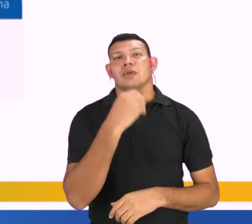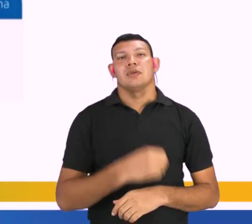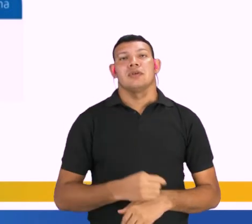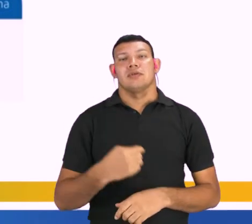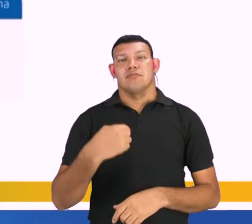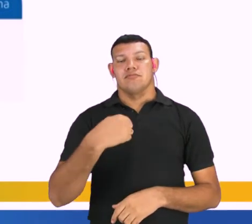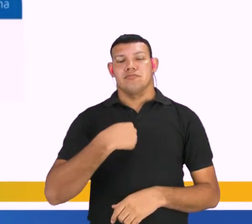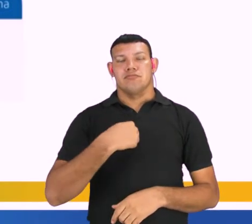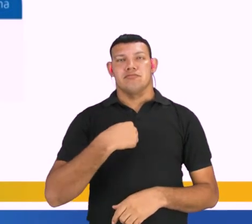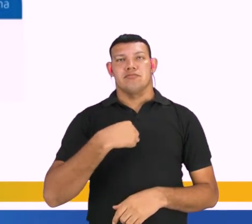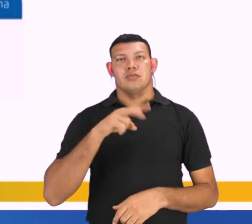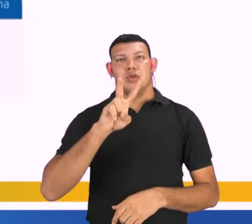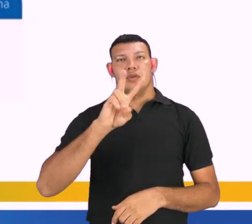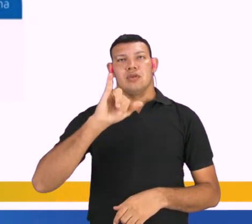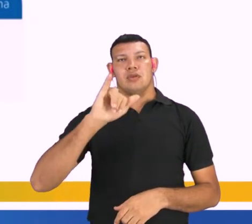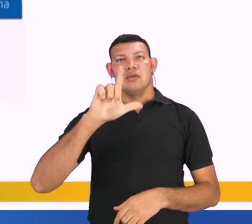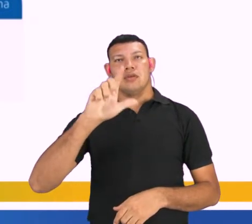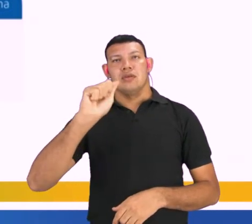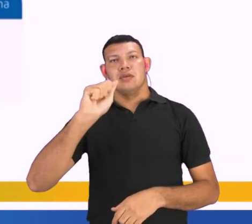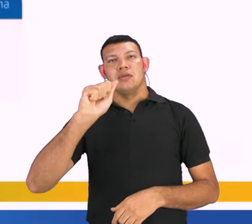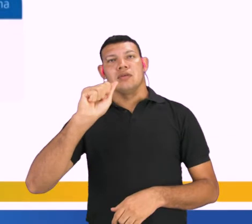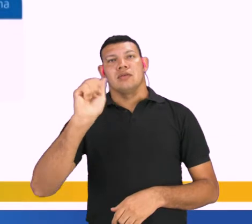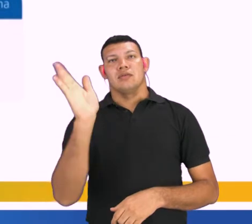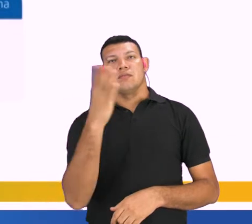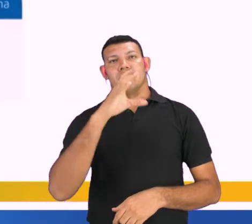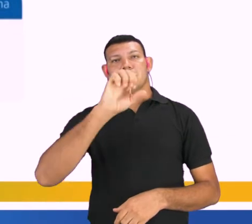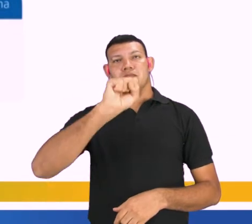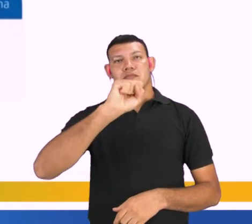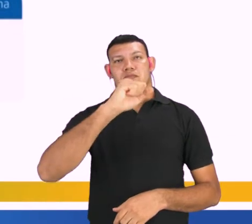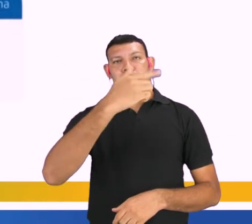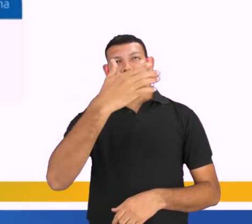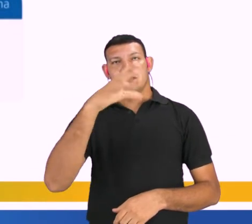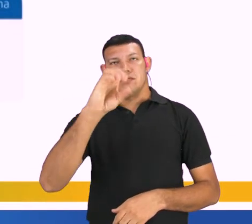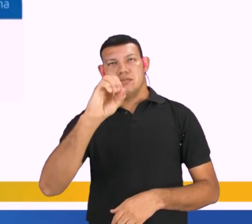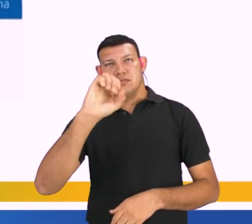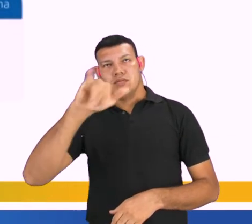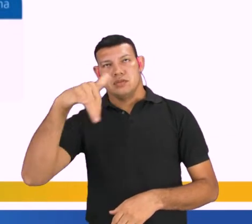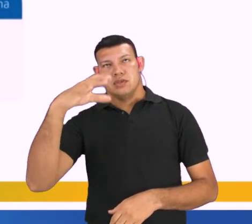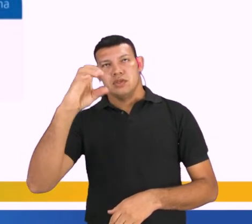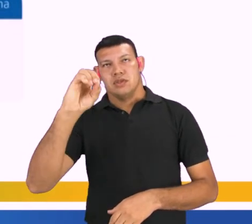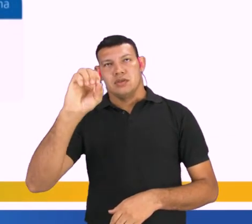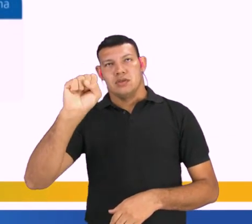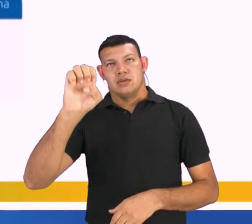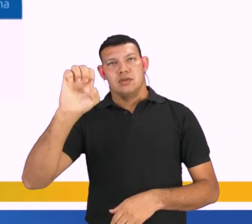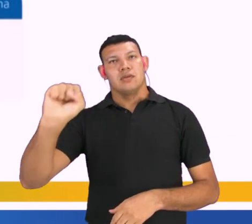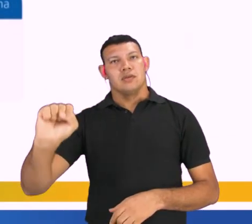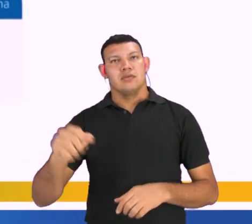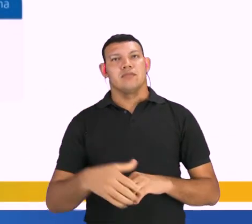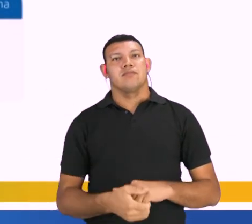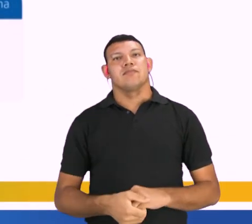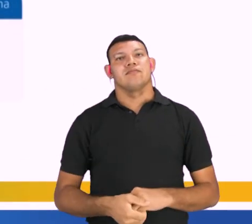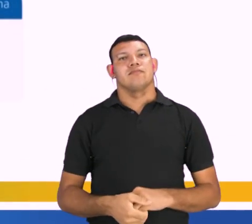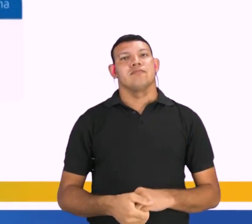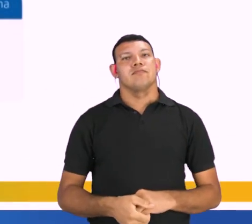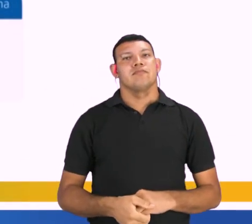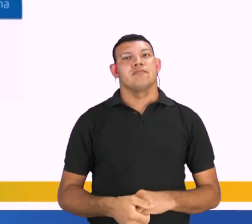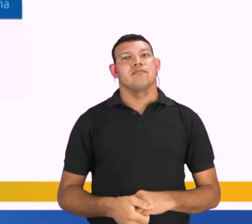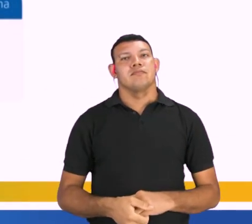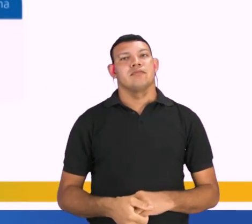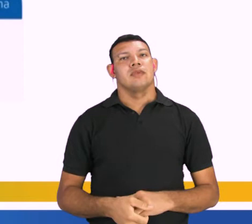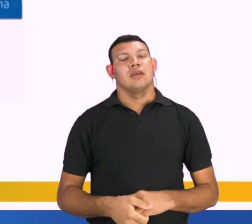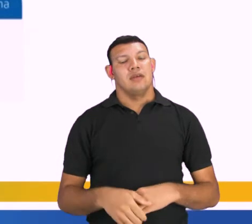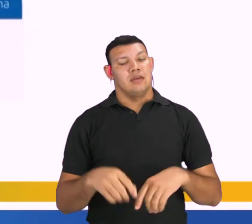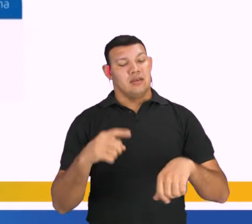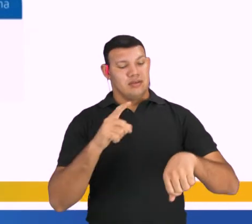passageiro, e pedindo para ele voar, que eu preciso ir trabalhar. Vocês podem ver que está totalmente na linguagem coloquial,